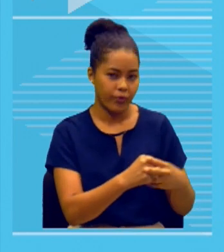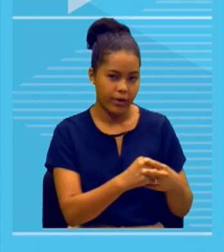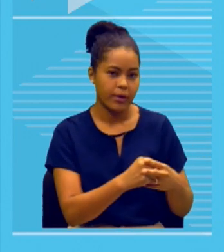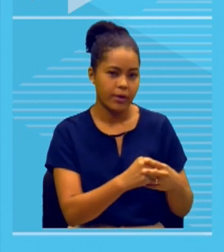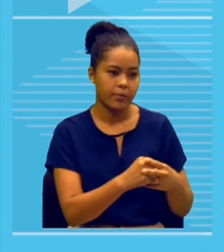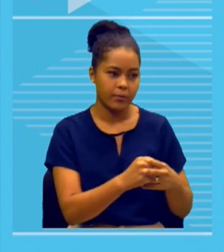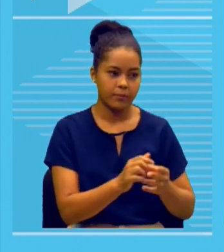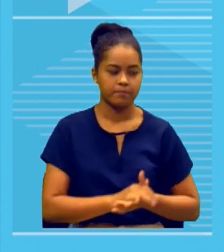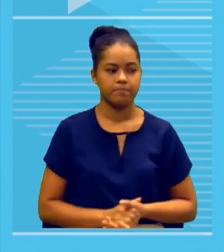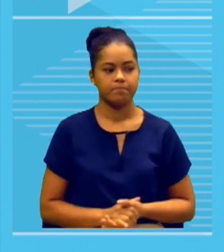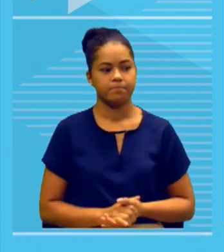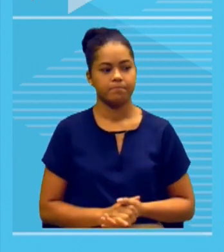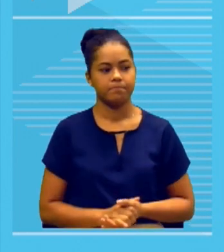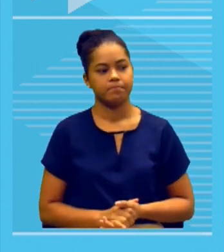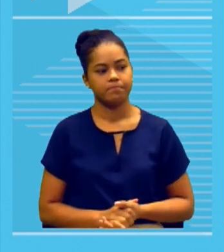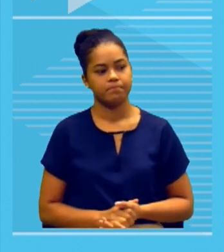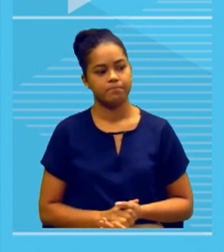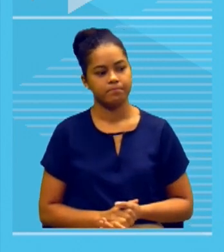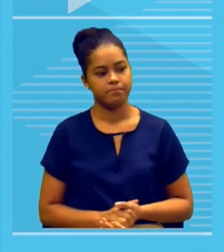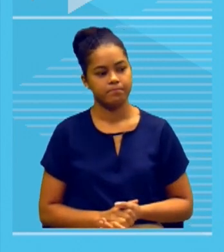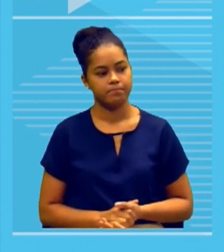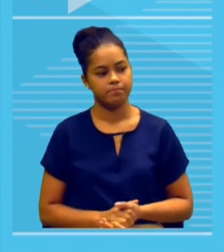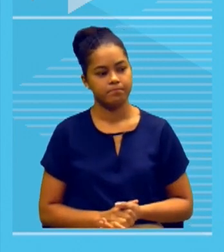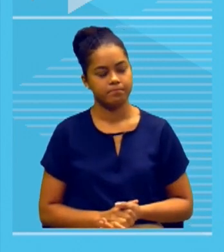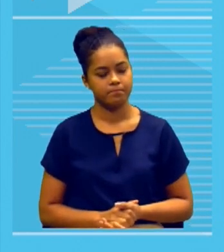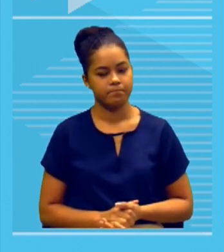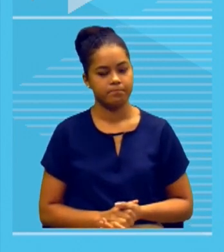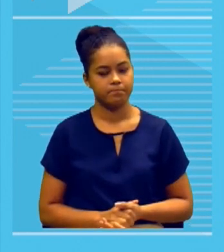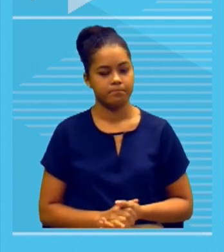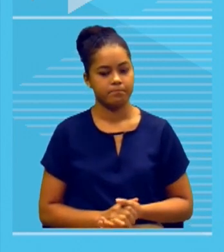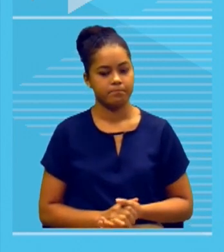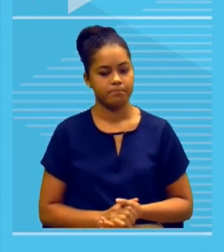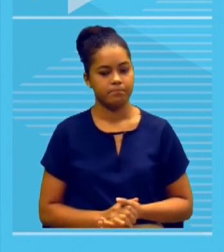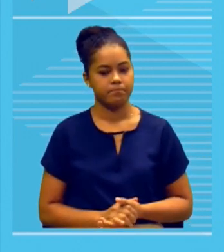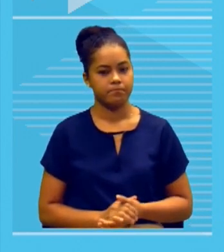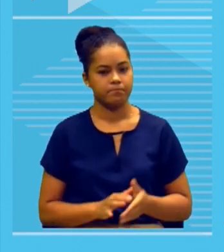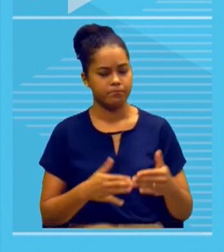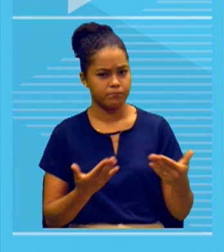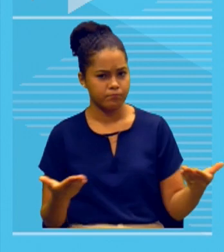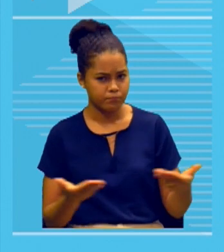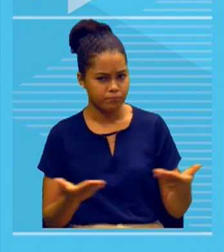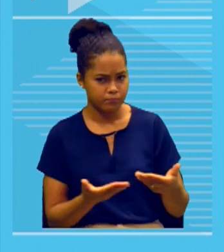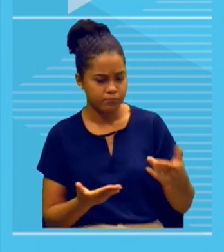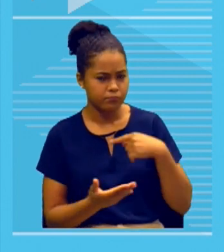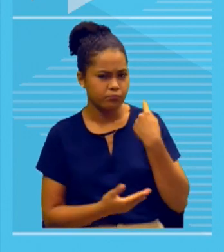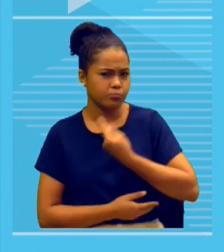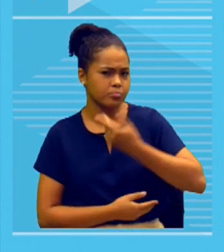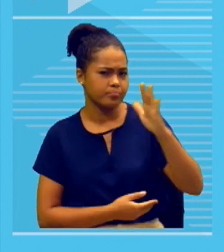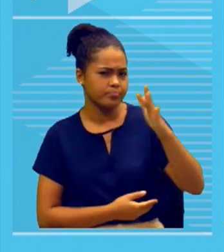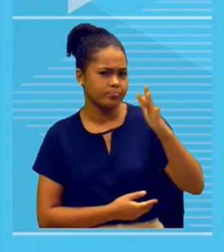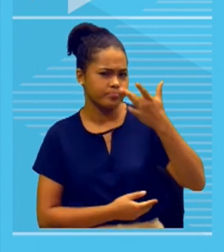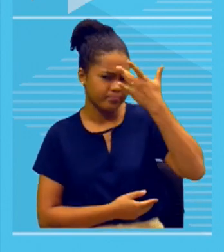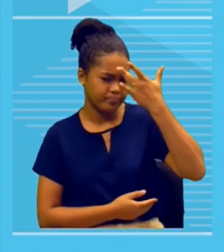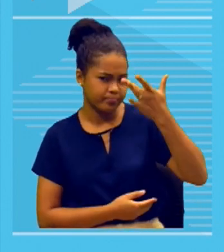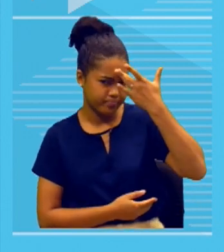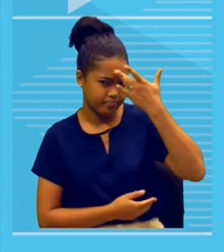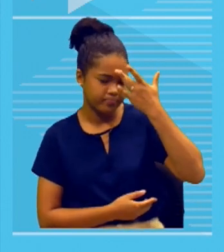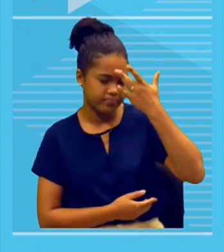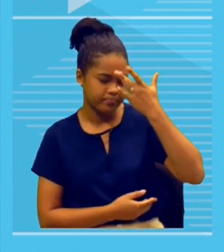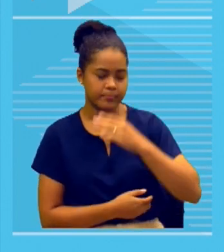de Tranquilo então vamos lá vamos memorizar aqui um pouquinho vamos memorizar